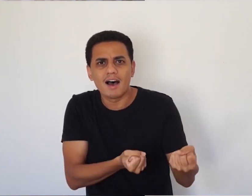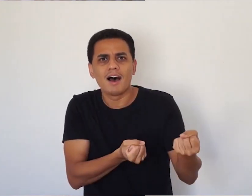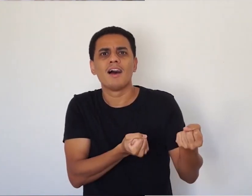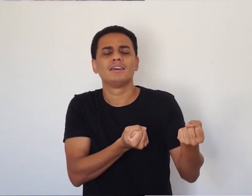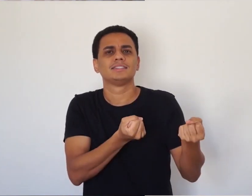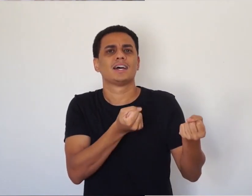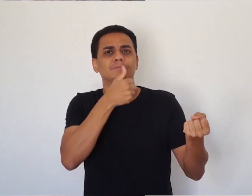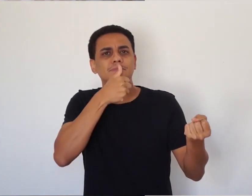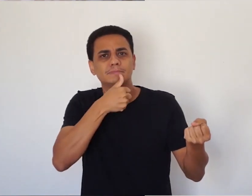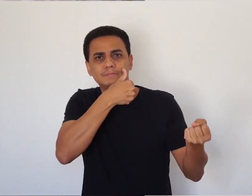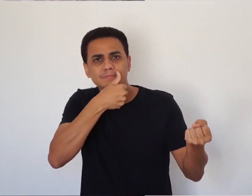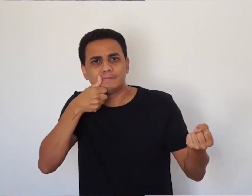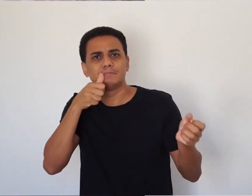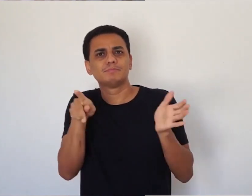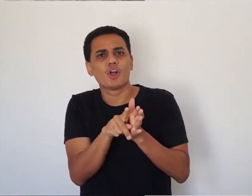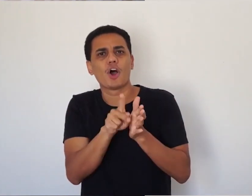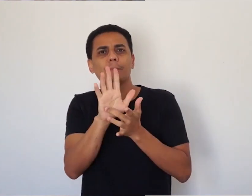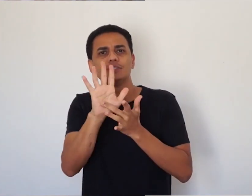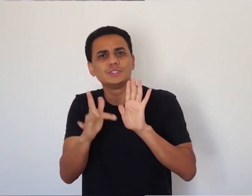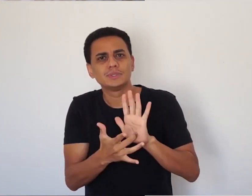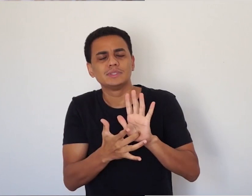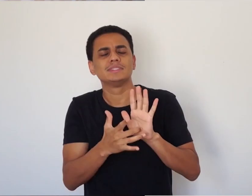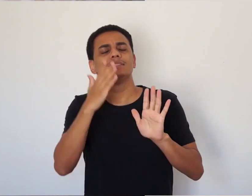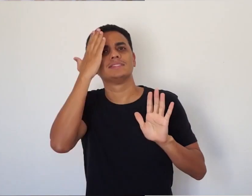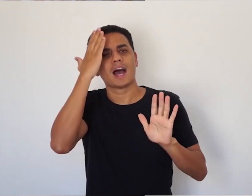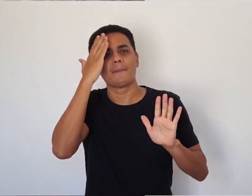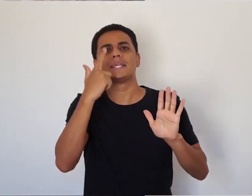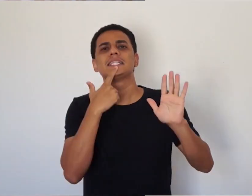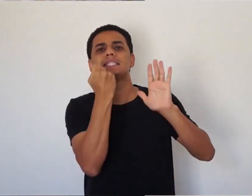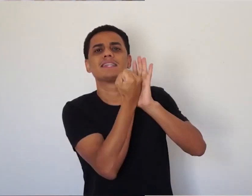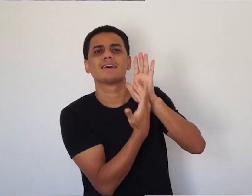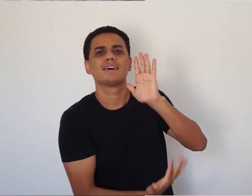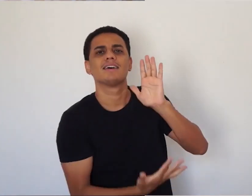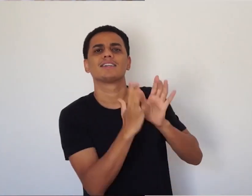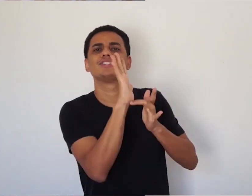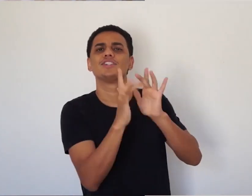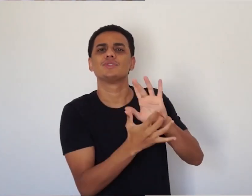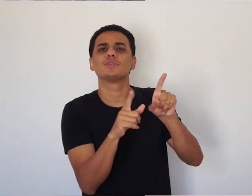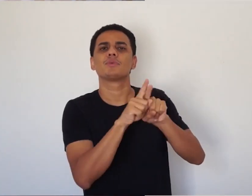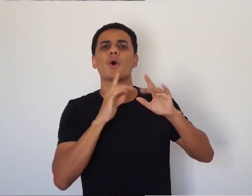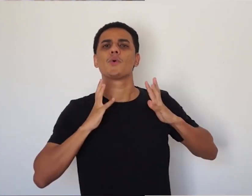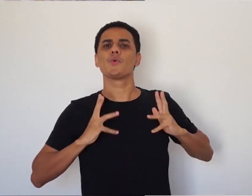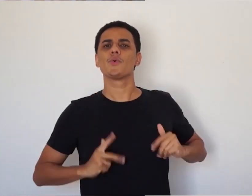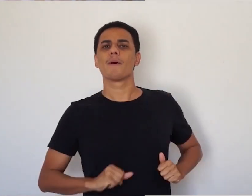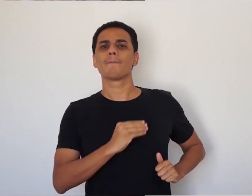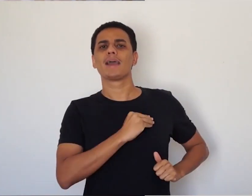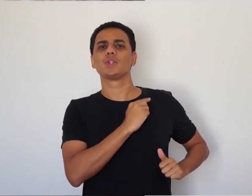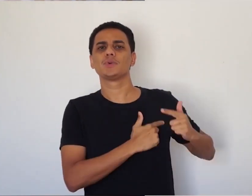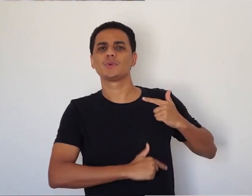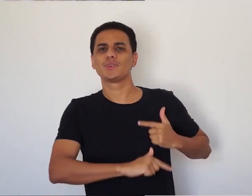seu sangue, por amor a você e a mim, perdoando os nossos pecados. A nossa fé nesse sacrifício de